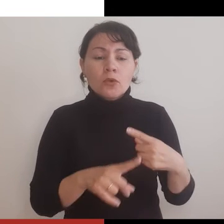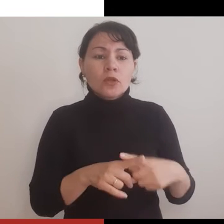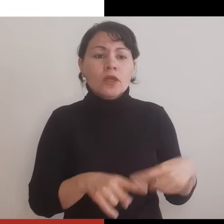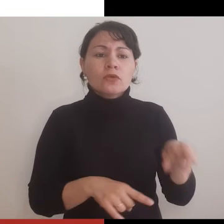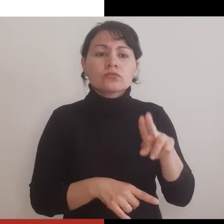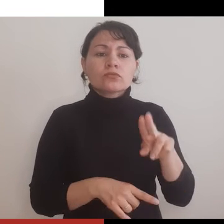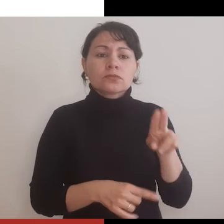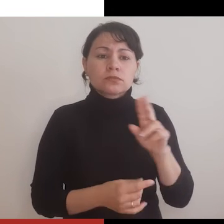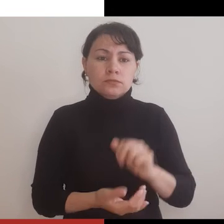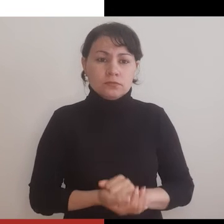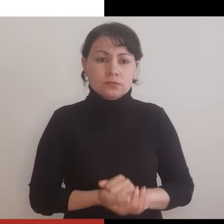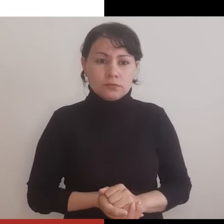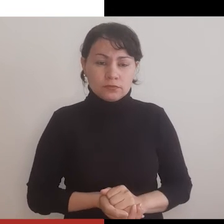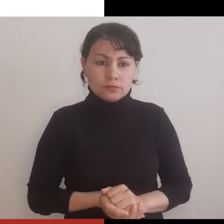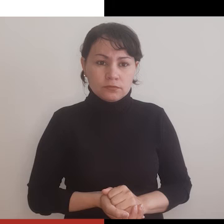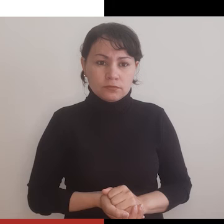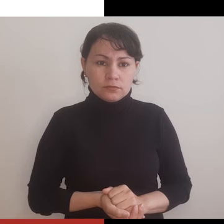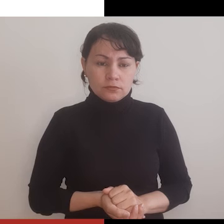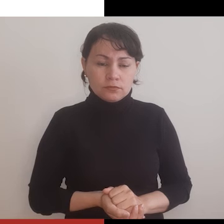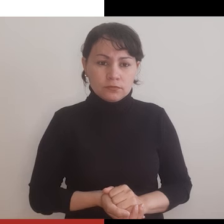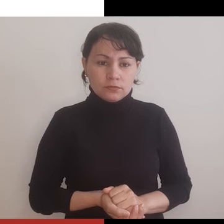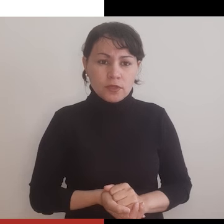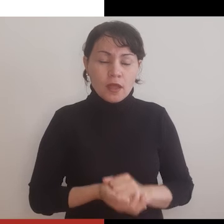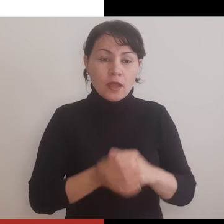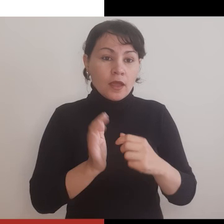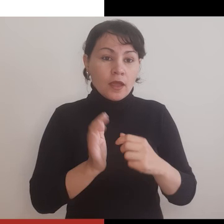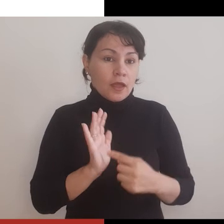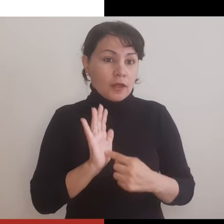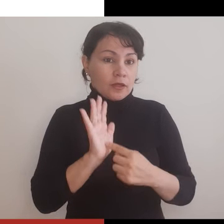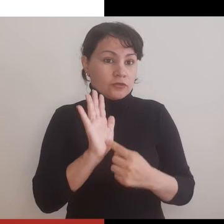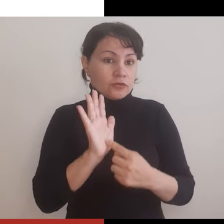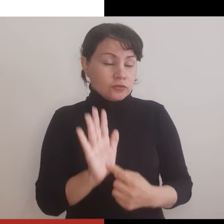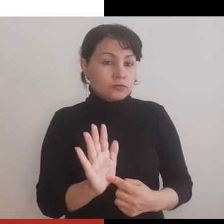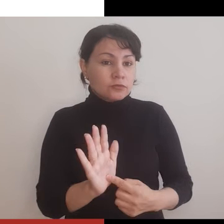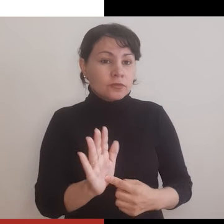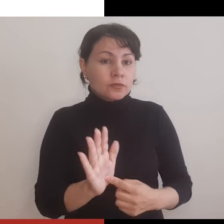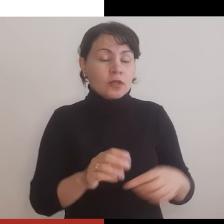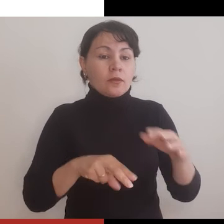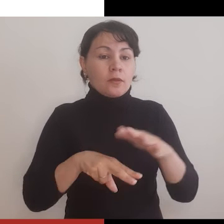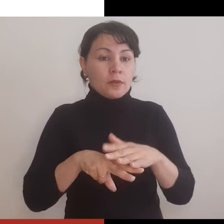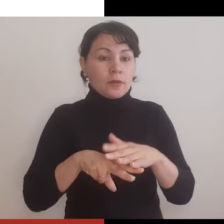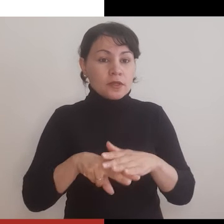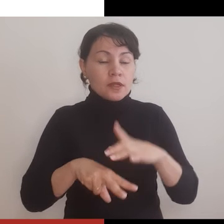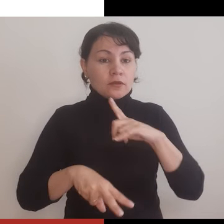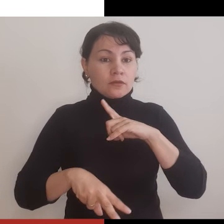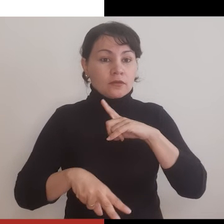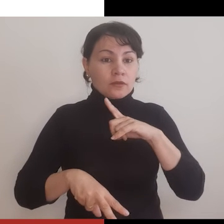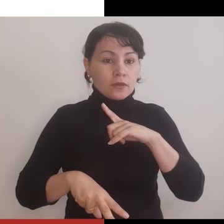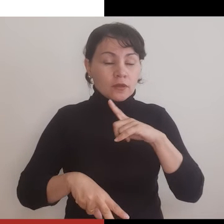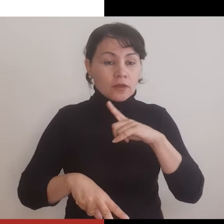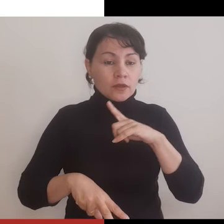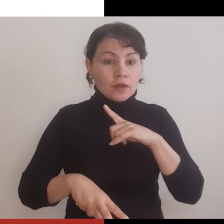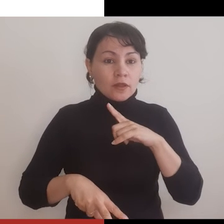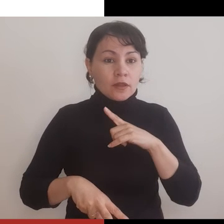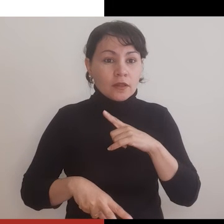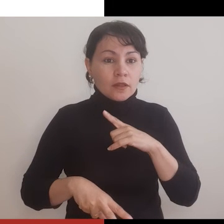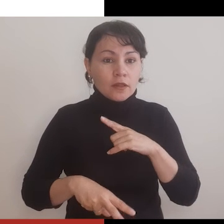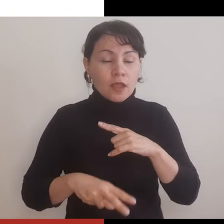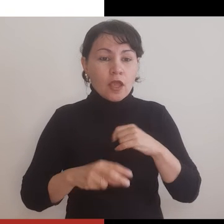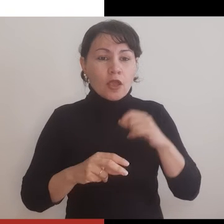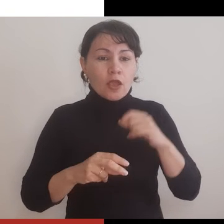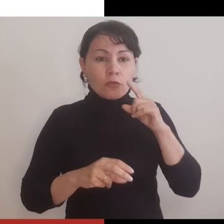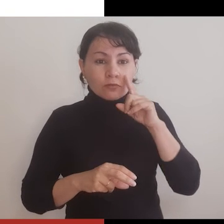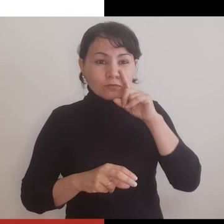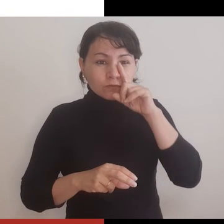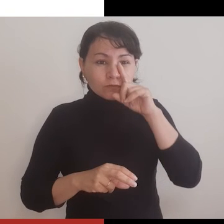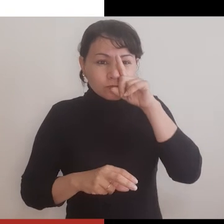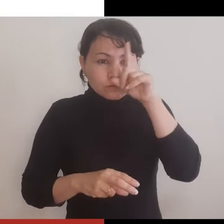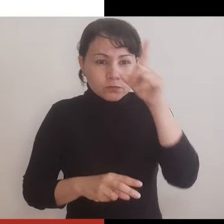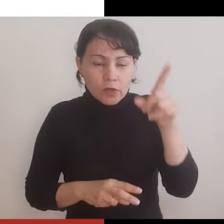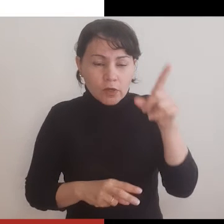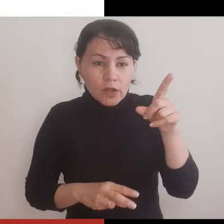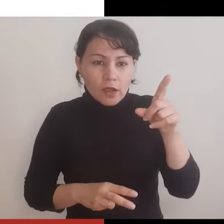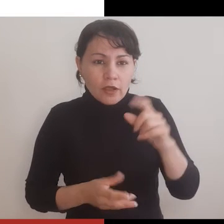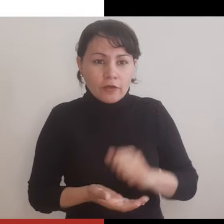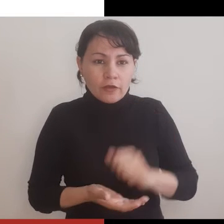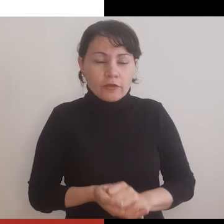serve a ECMO? A ECMO ela é indicada para pacientes que possuem uma hipoxemia grave e